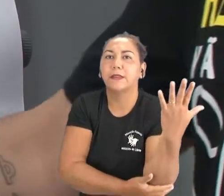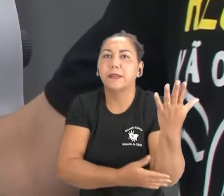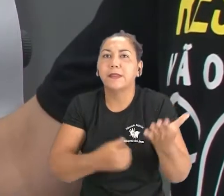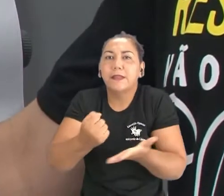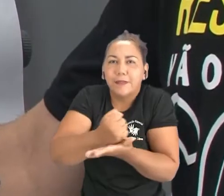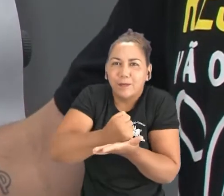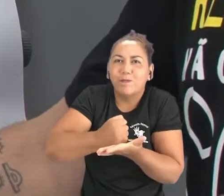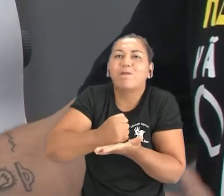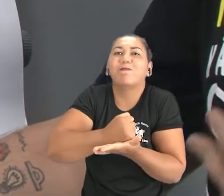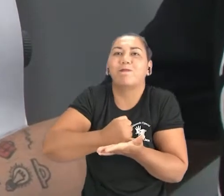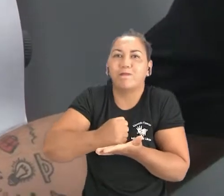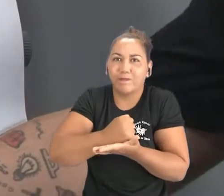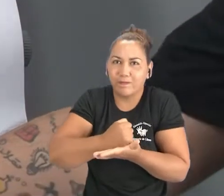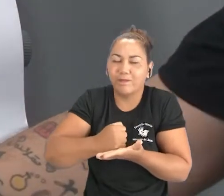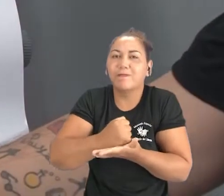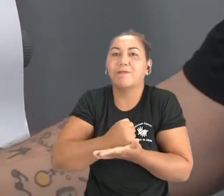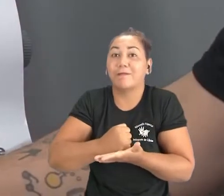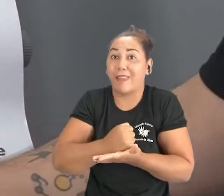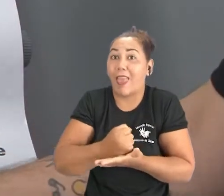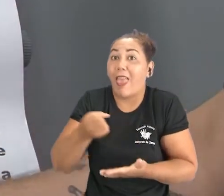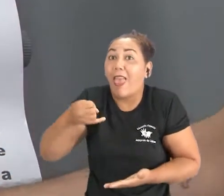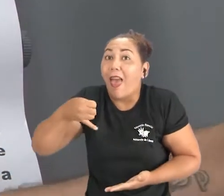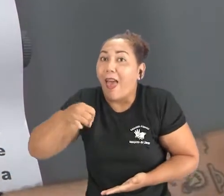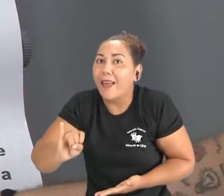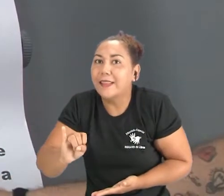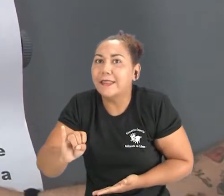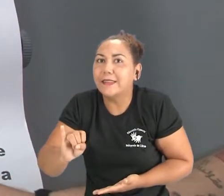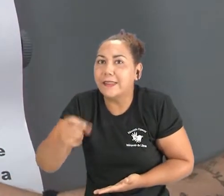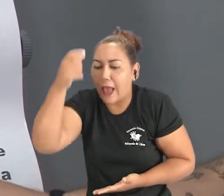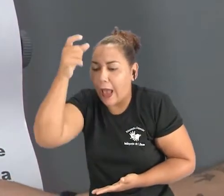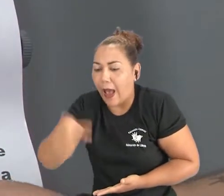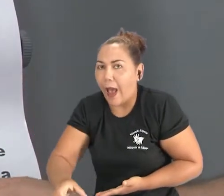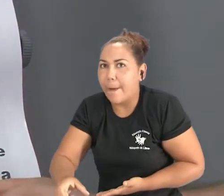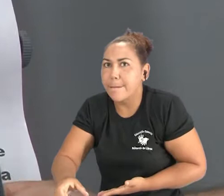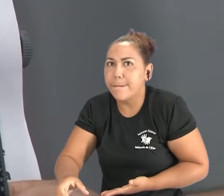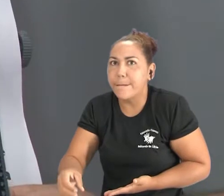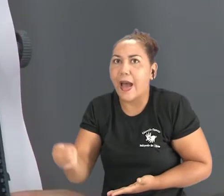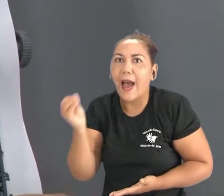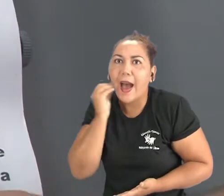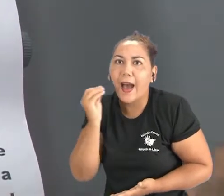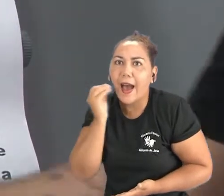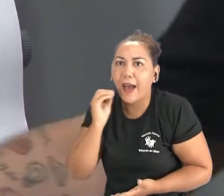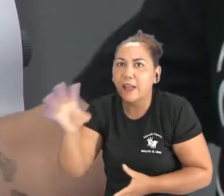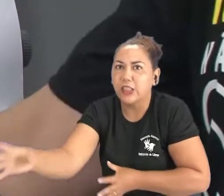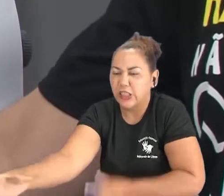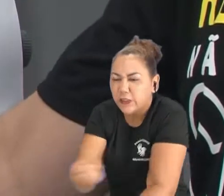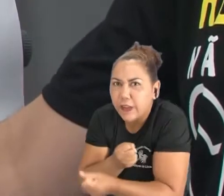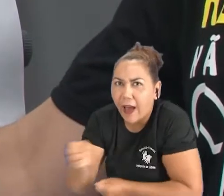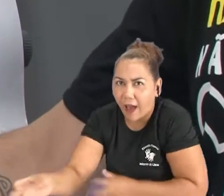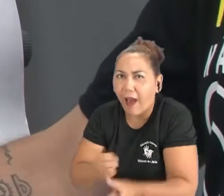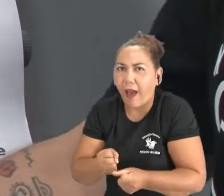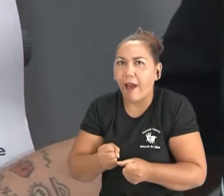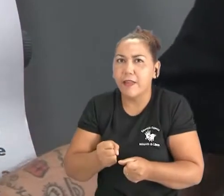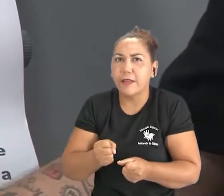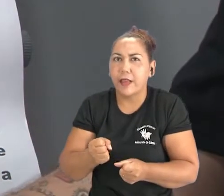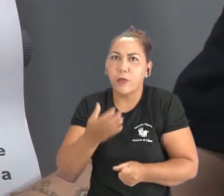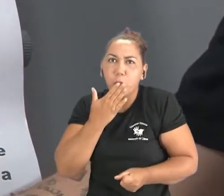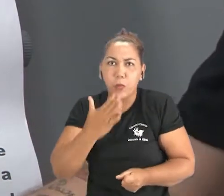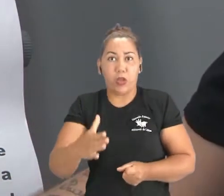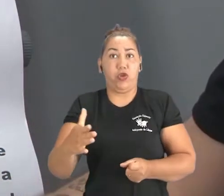sim alguém tentar pegar alguma dessas ervas na floresta sem pedir autorização